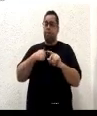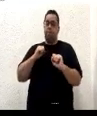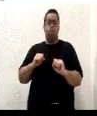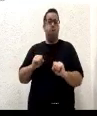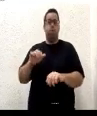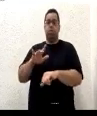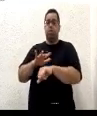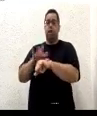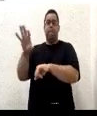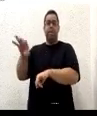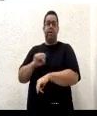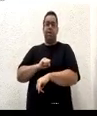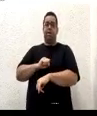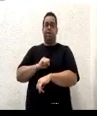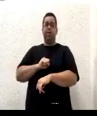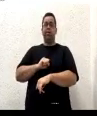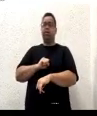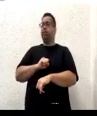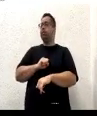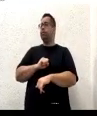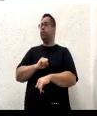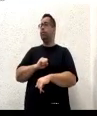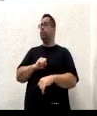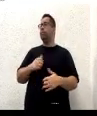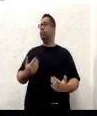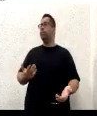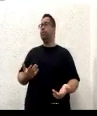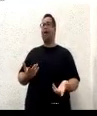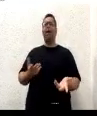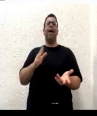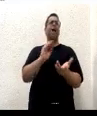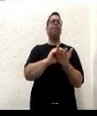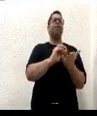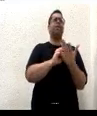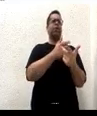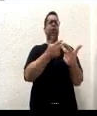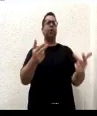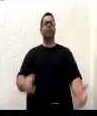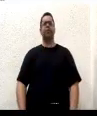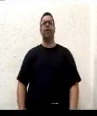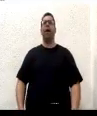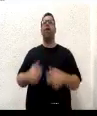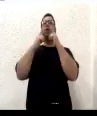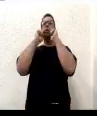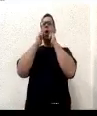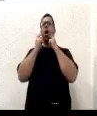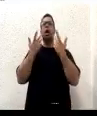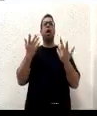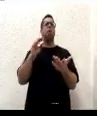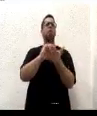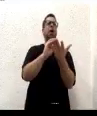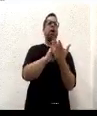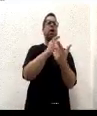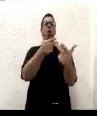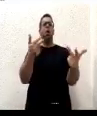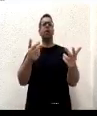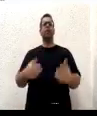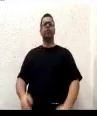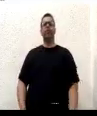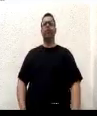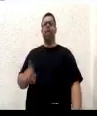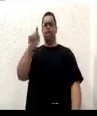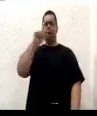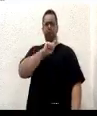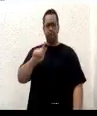Sabe? A gente tem um troço aí e morre. Por quê? Falta de insumo. Aí quem vai chorar é a minha família. Não é a família do governo. Não